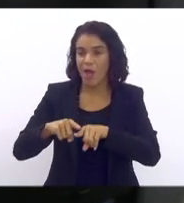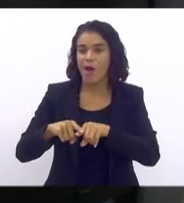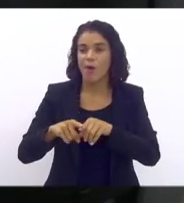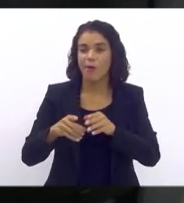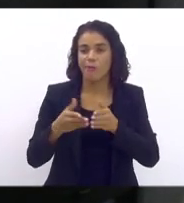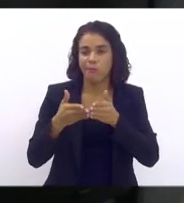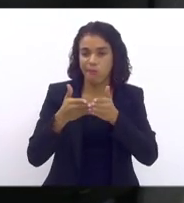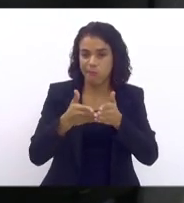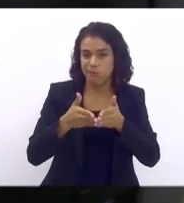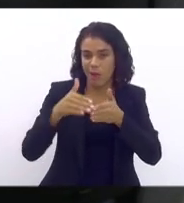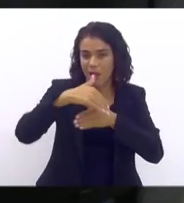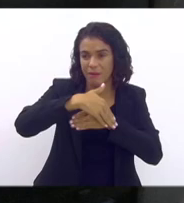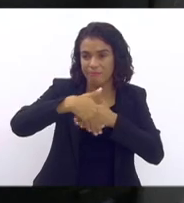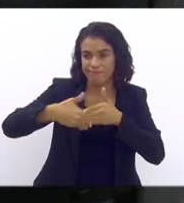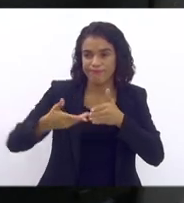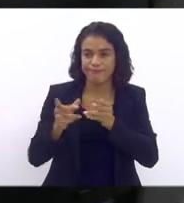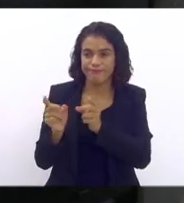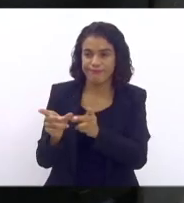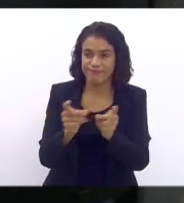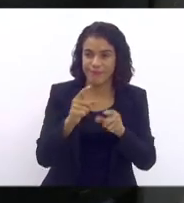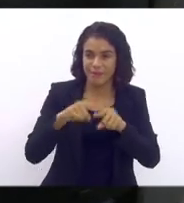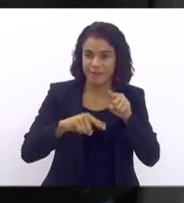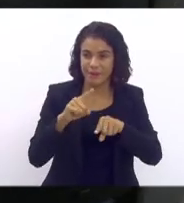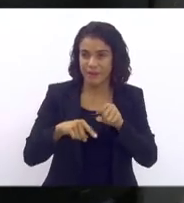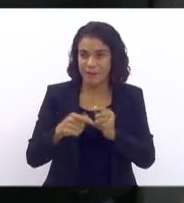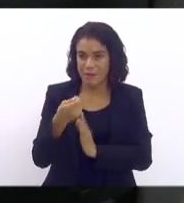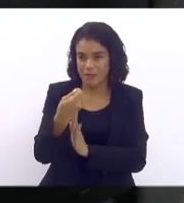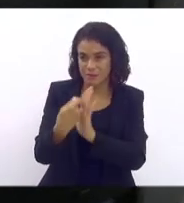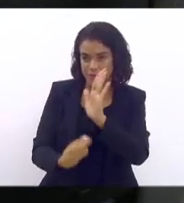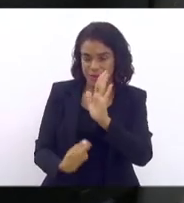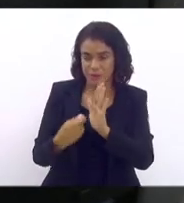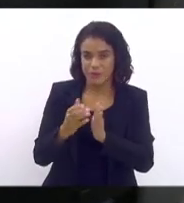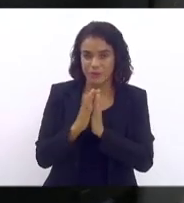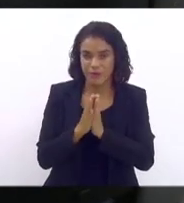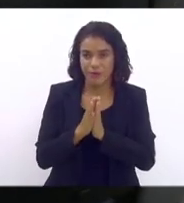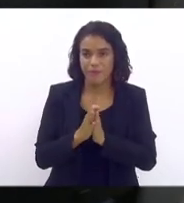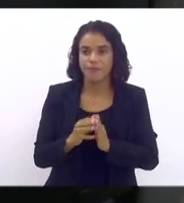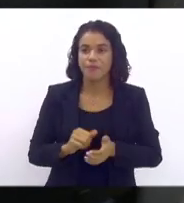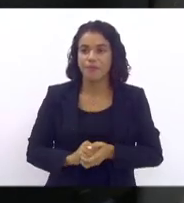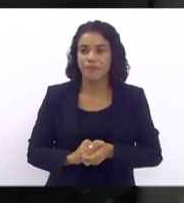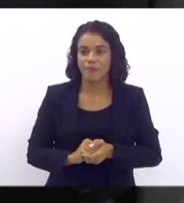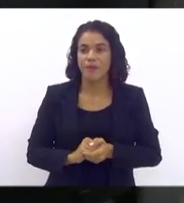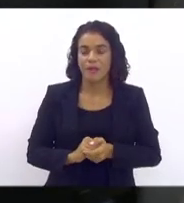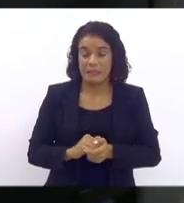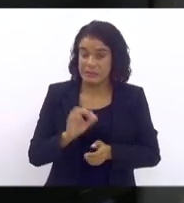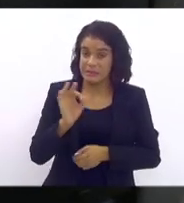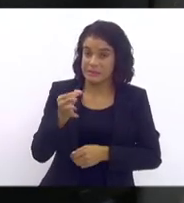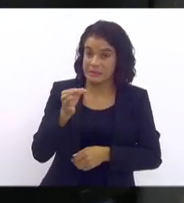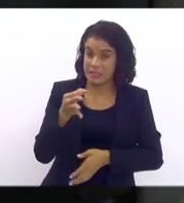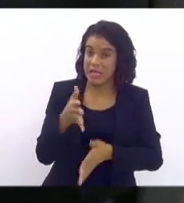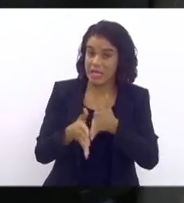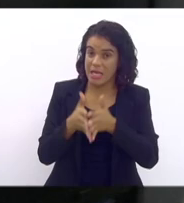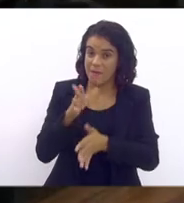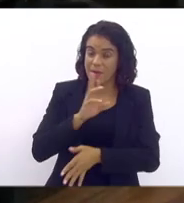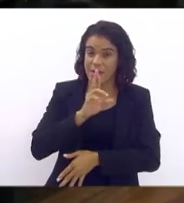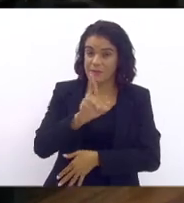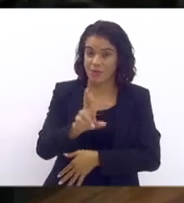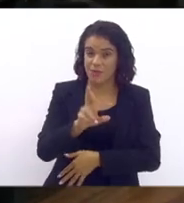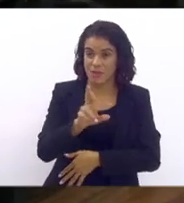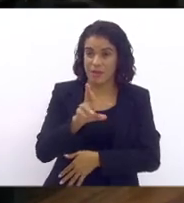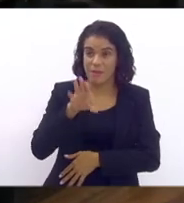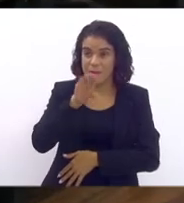desmantelamento dessas embarcações pode responder por escrito essa comissão é o prefiro realmente são bem complexos uma resposta oral no